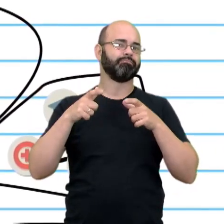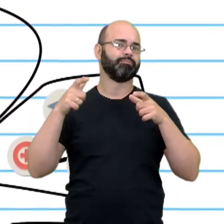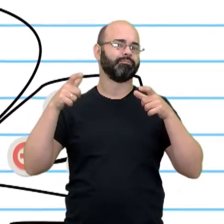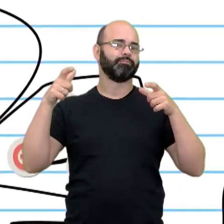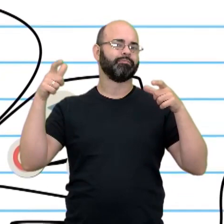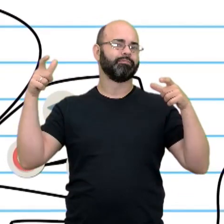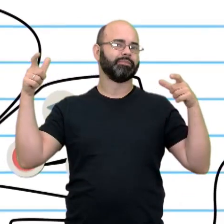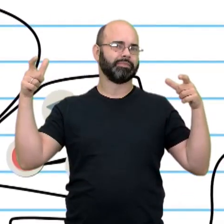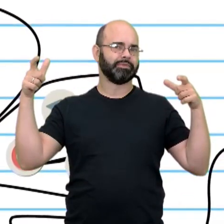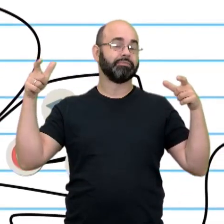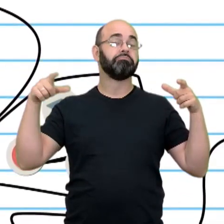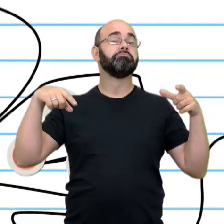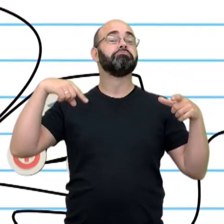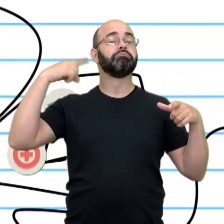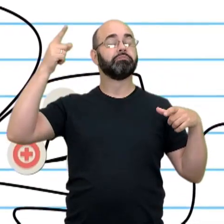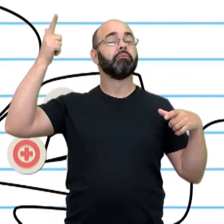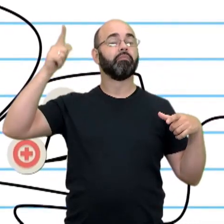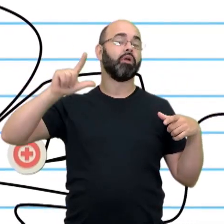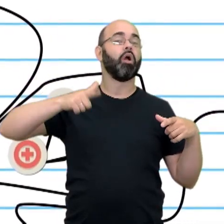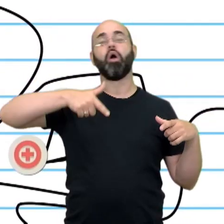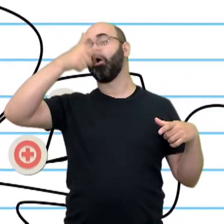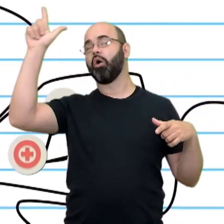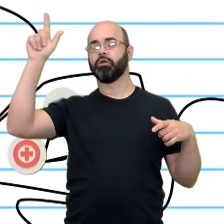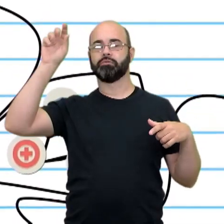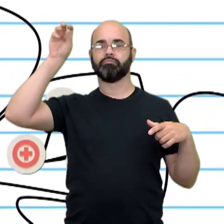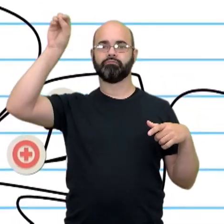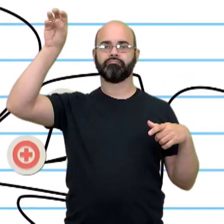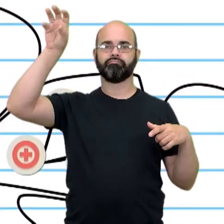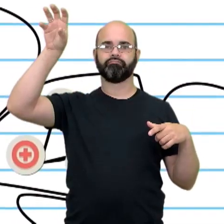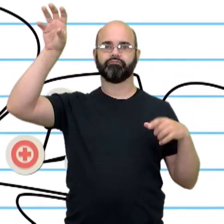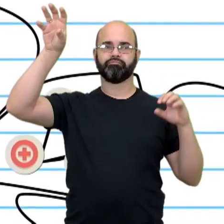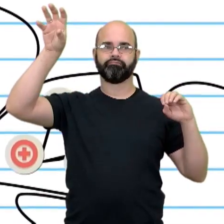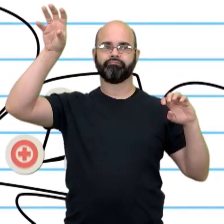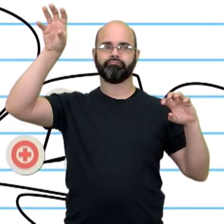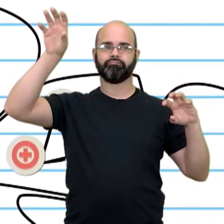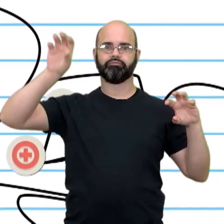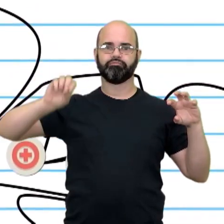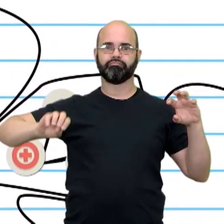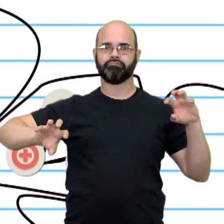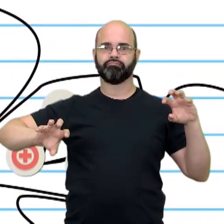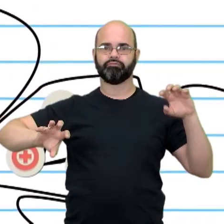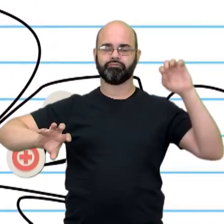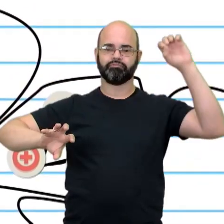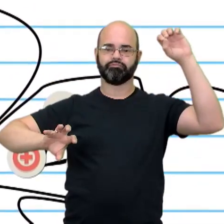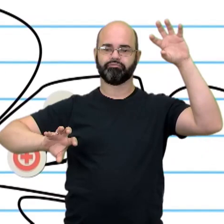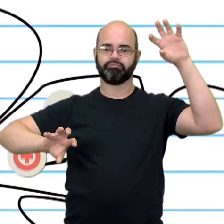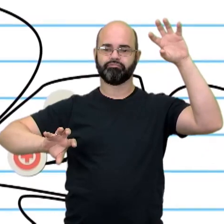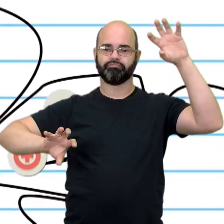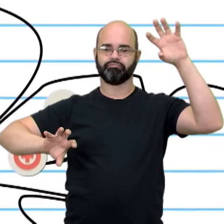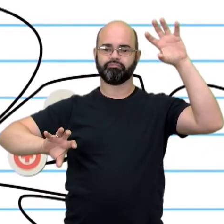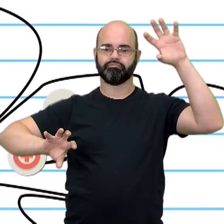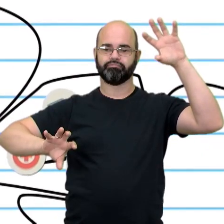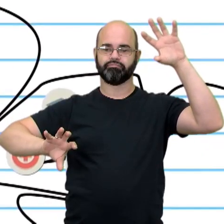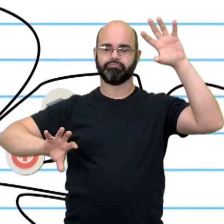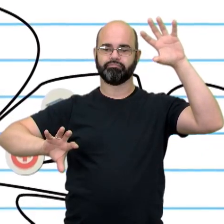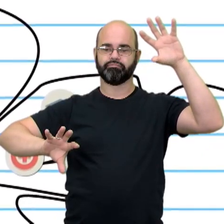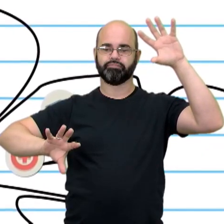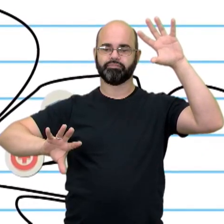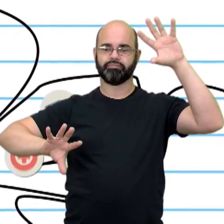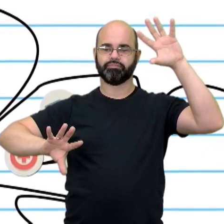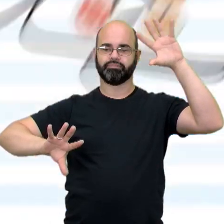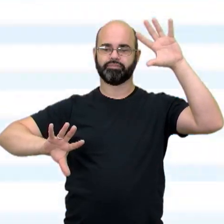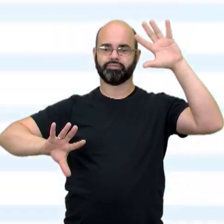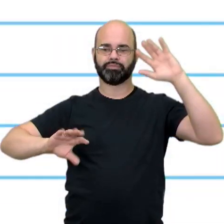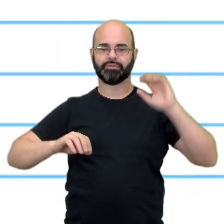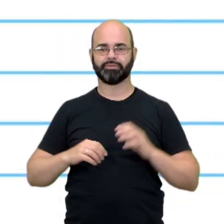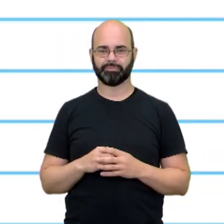arranjos podem juntar-se outros municípios, assim como outros arranjos. Importante ressaltar que esse é apenas um dos caminhos possíveis